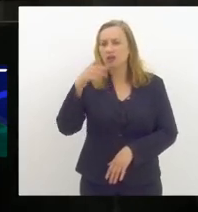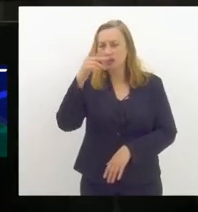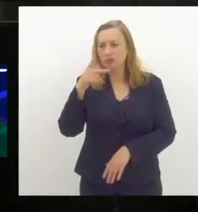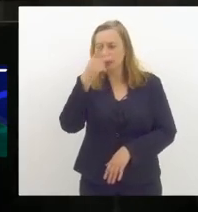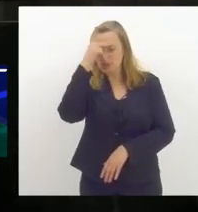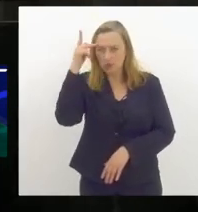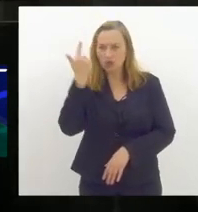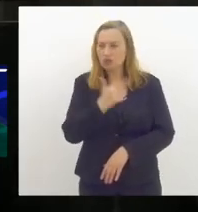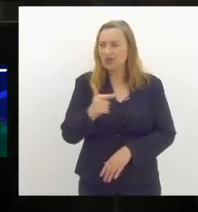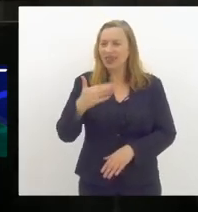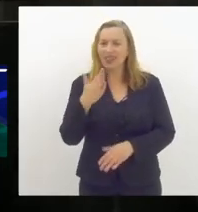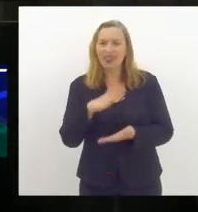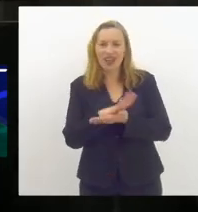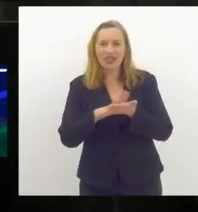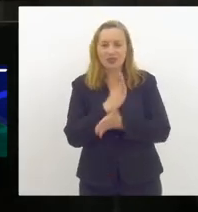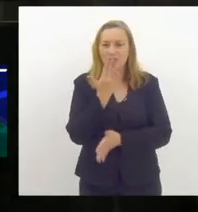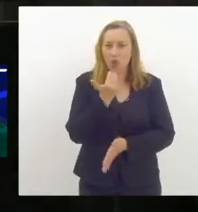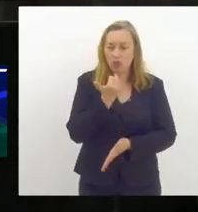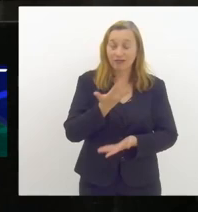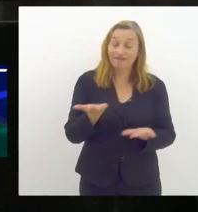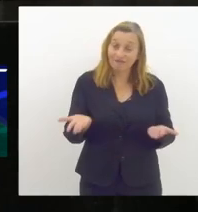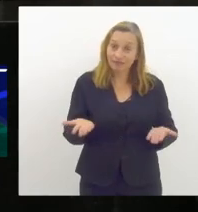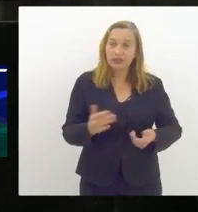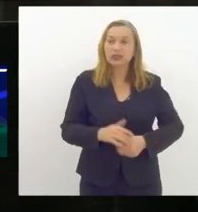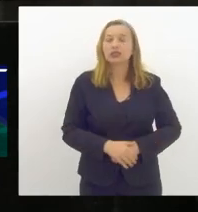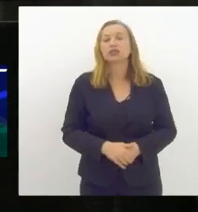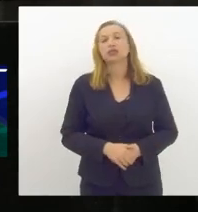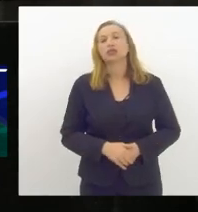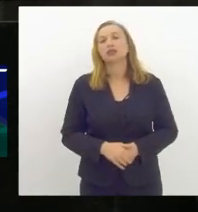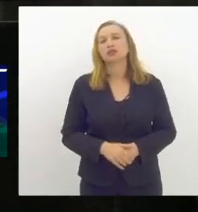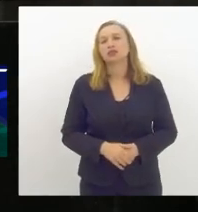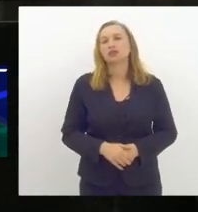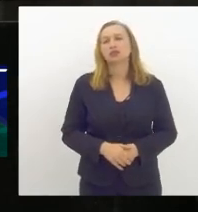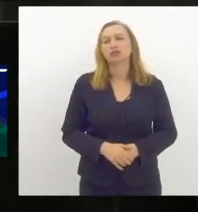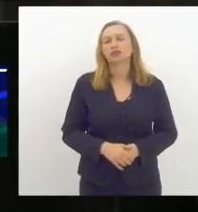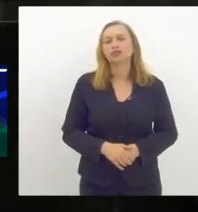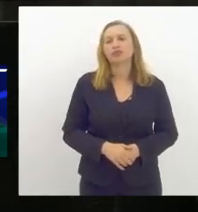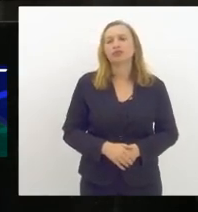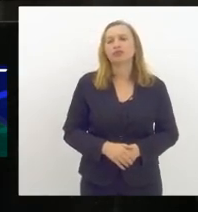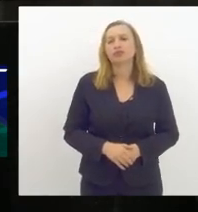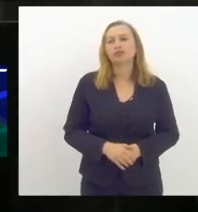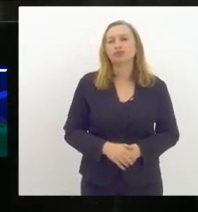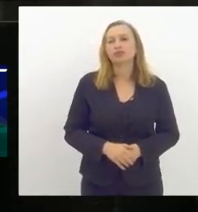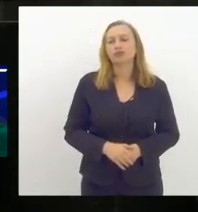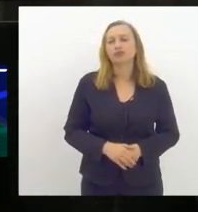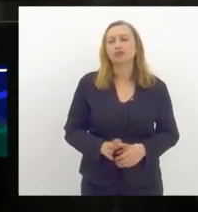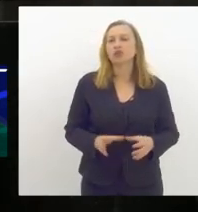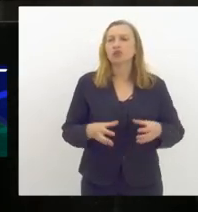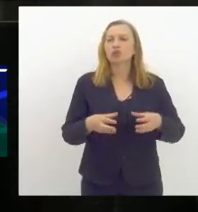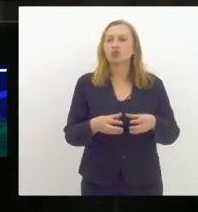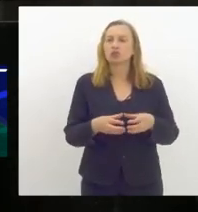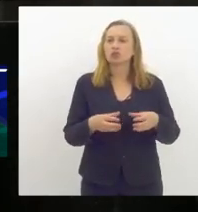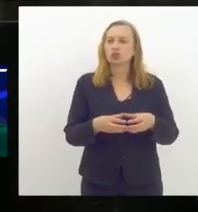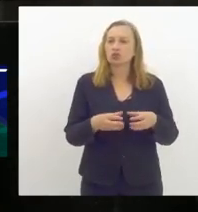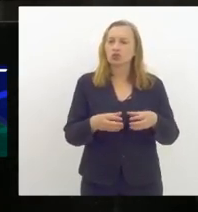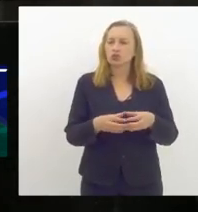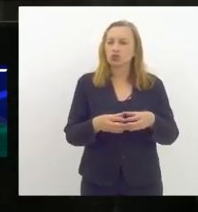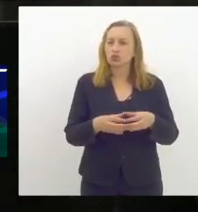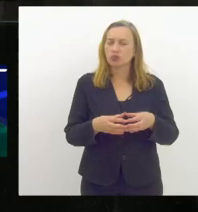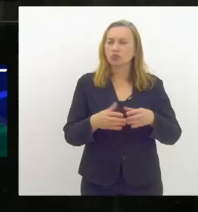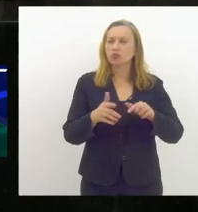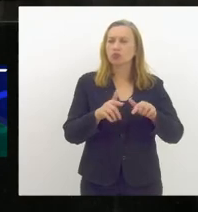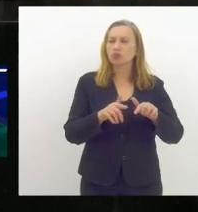nada para comer Oi e a categoria dos concessionários de